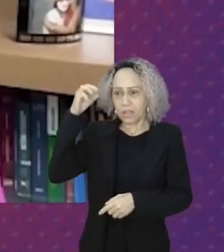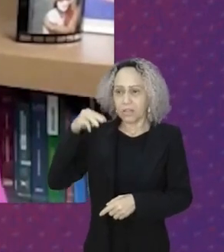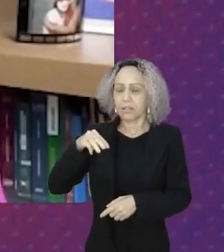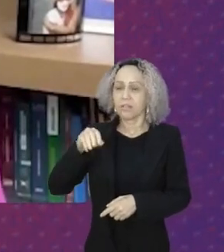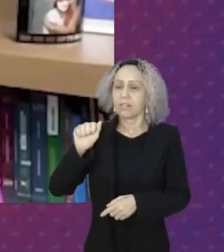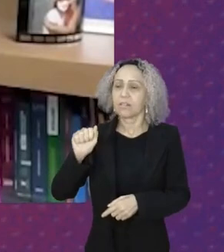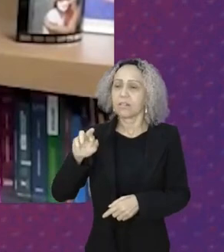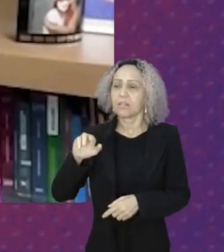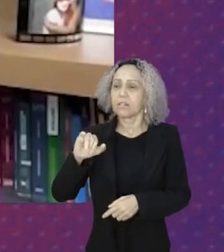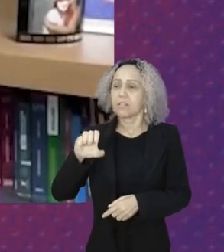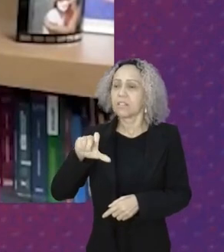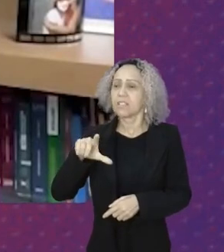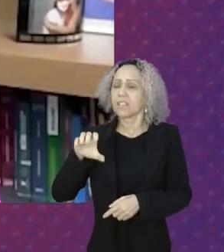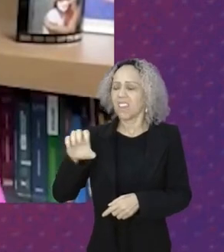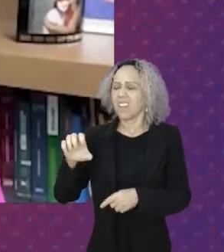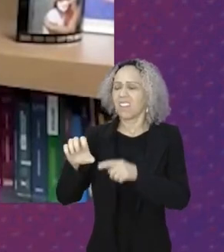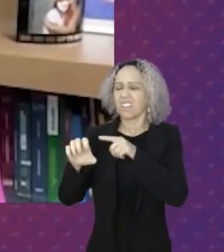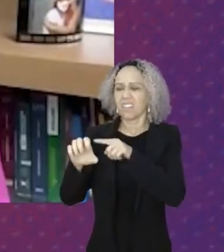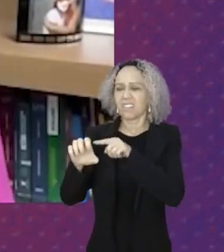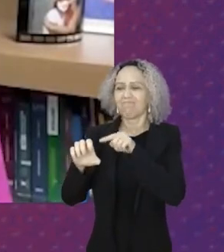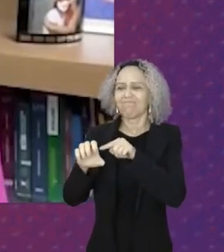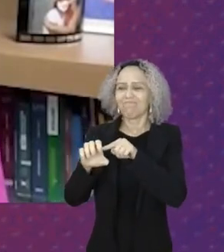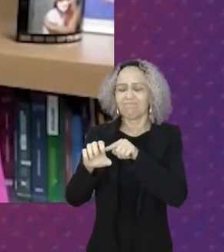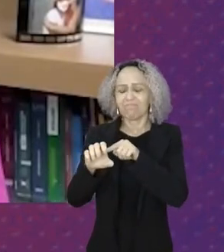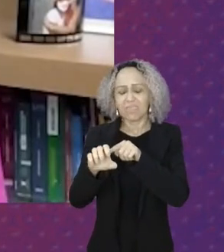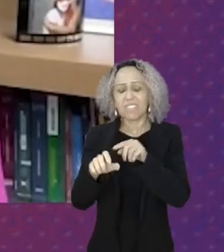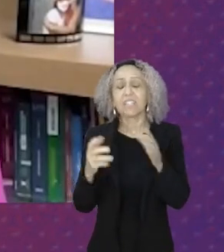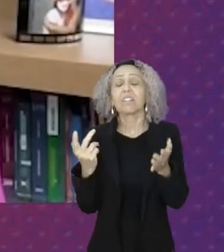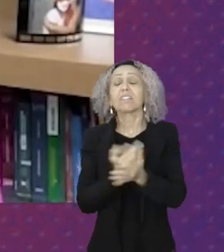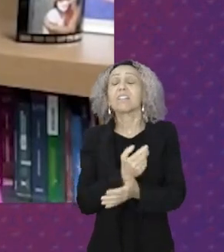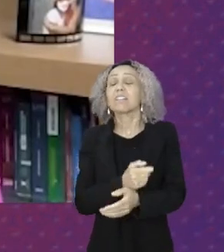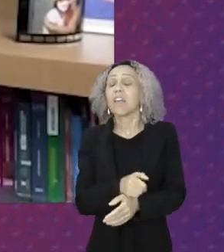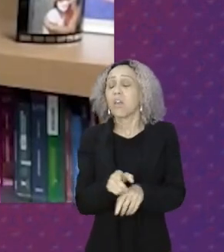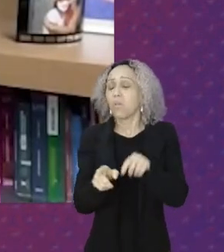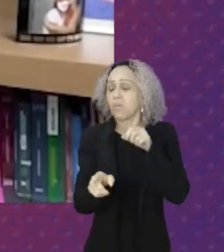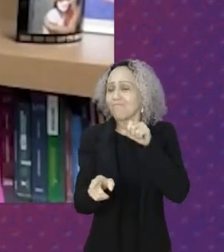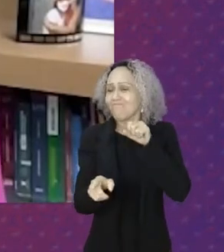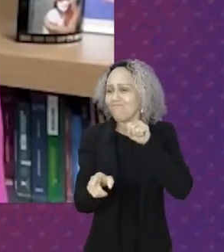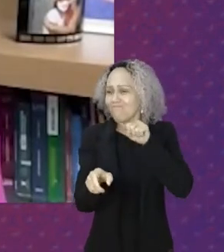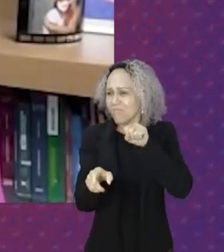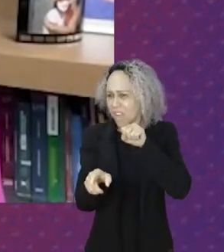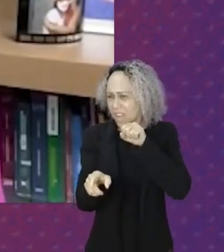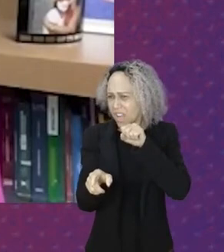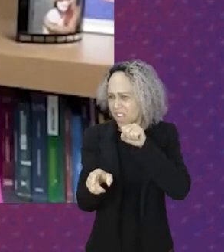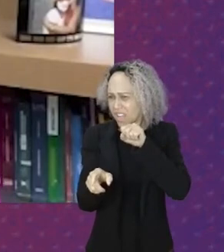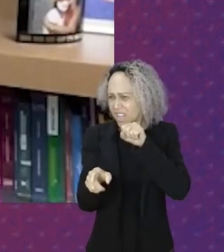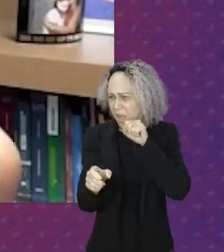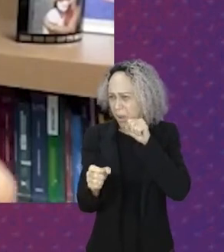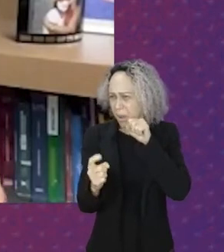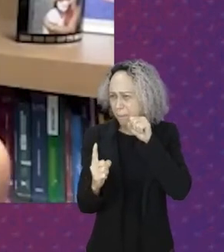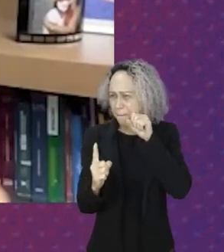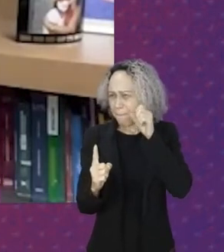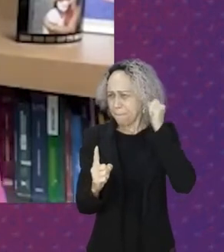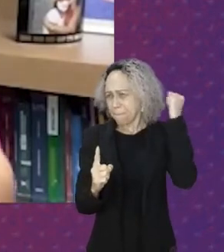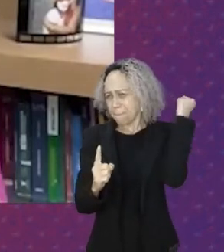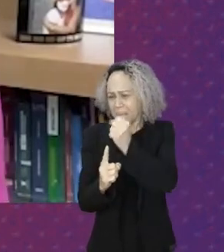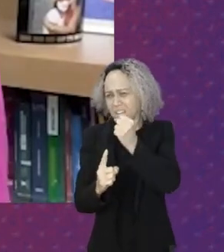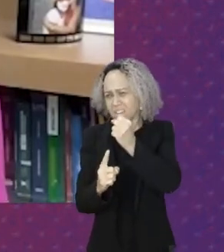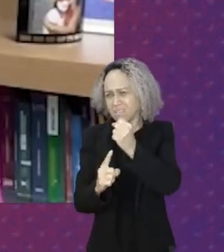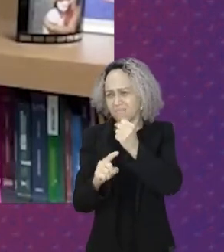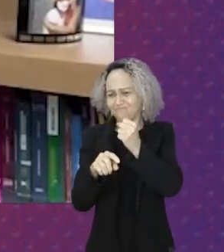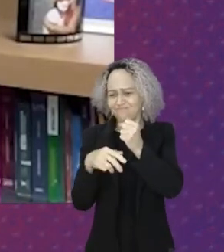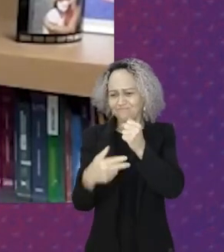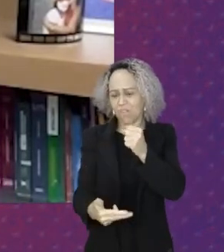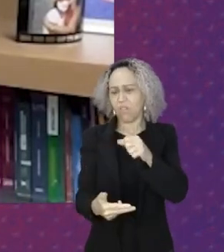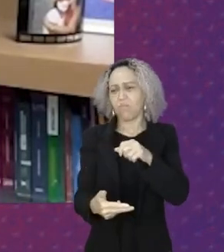violentada ao perder sua vida, que teve sua vida ceifada por ser parlamentar. Esse é o